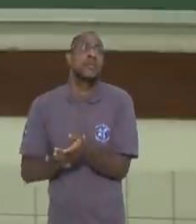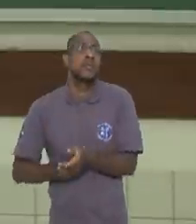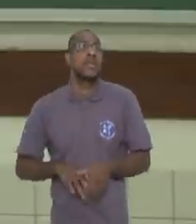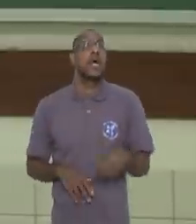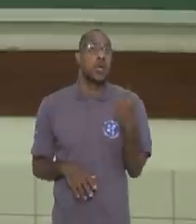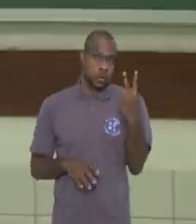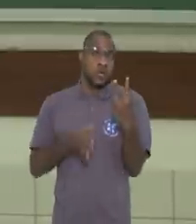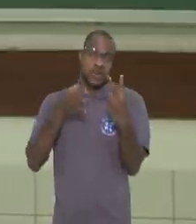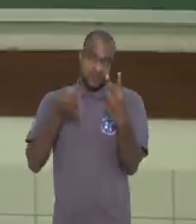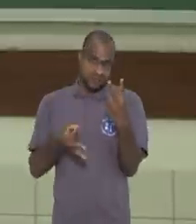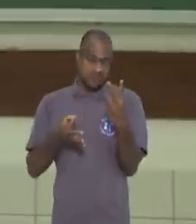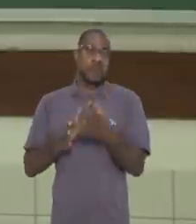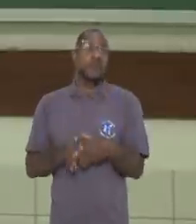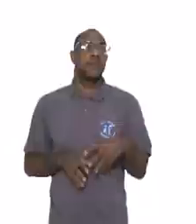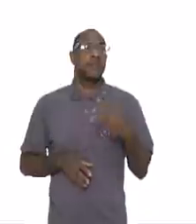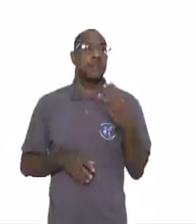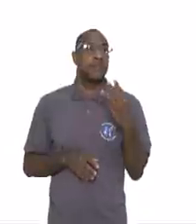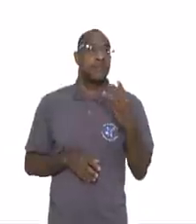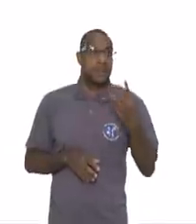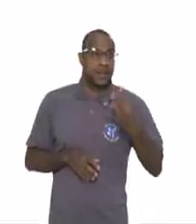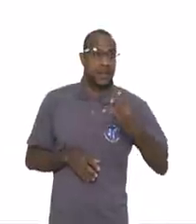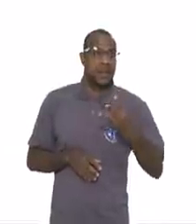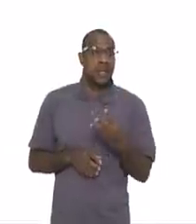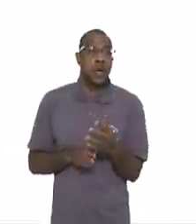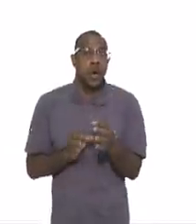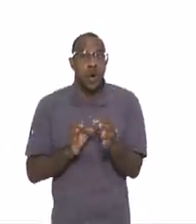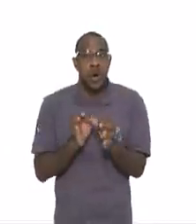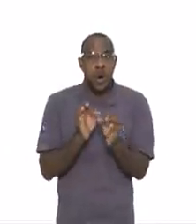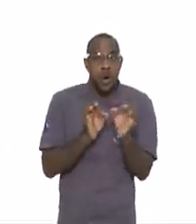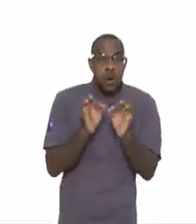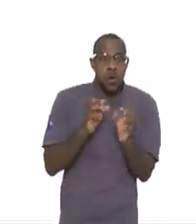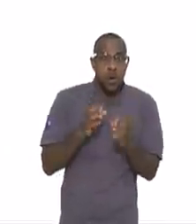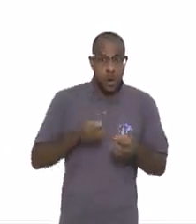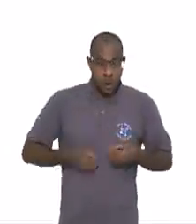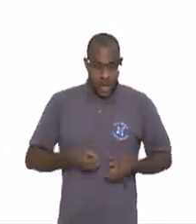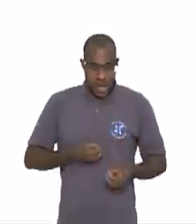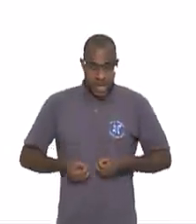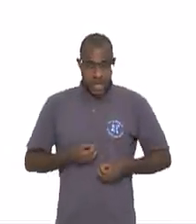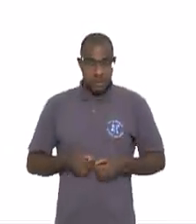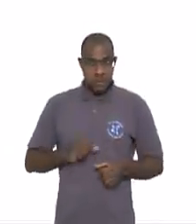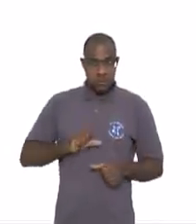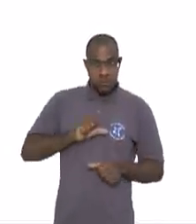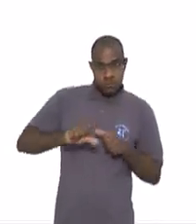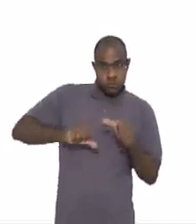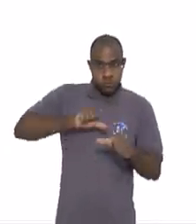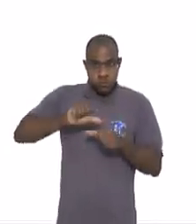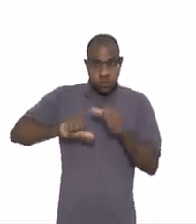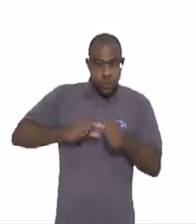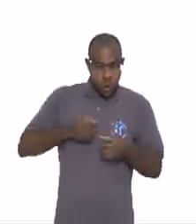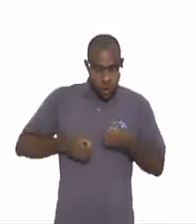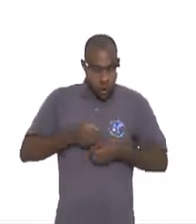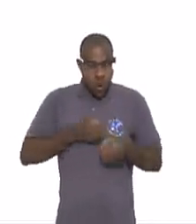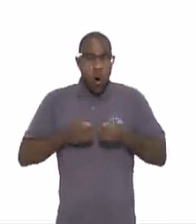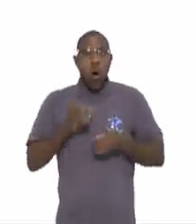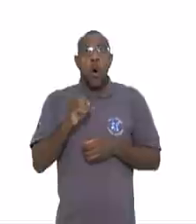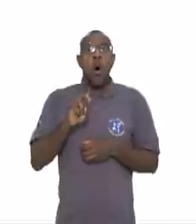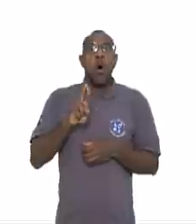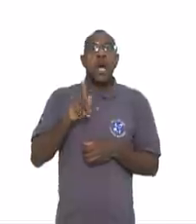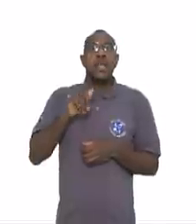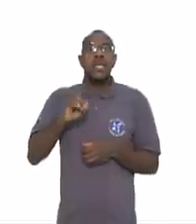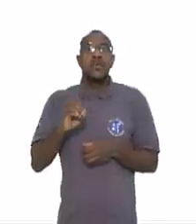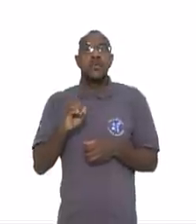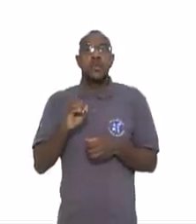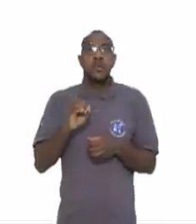verdadeiro também. 3. Organismo geneticamente modificado, que recebeu um DNA gênico endógeno por meio